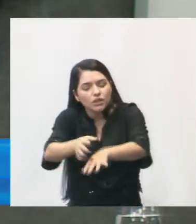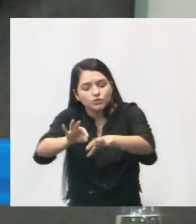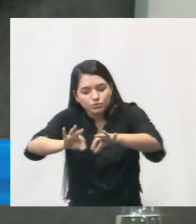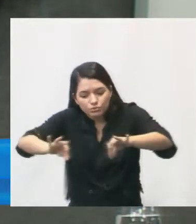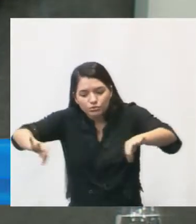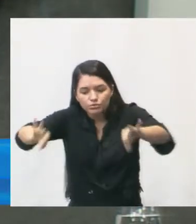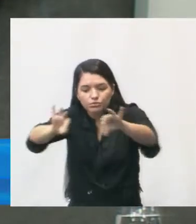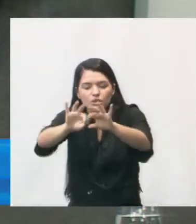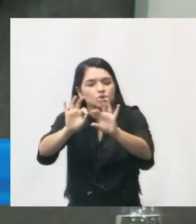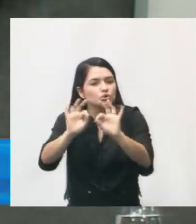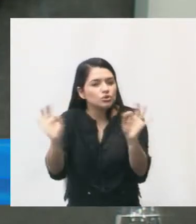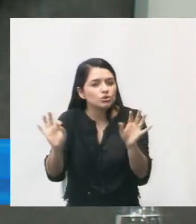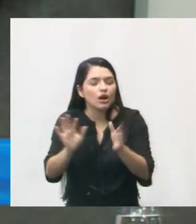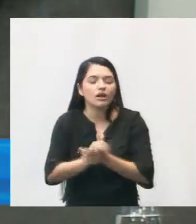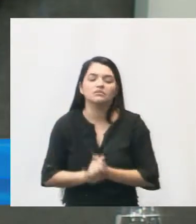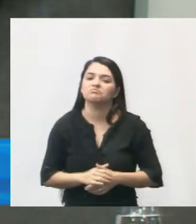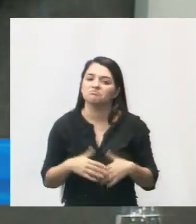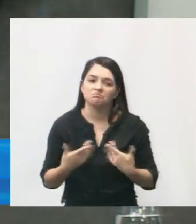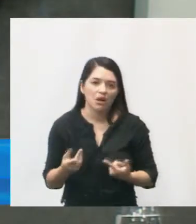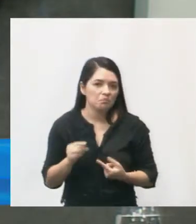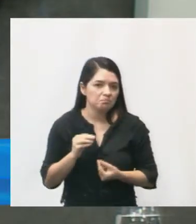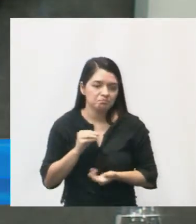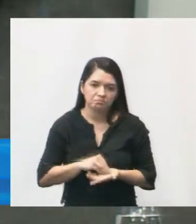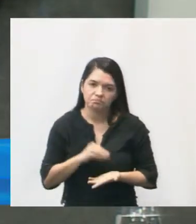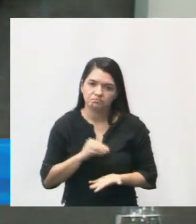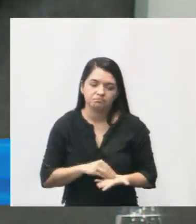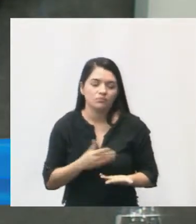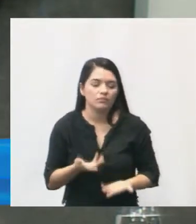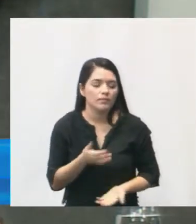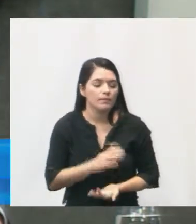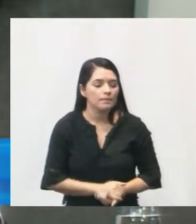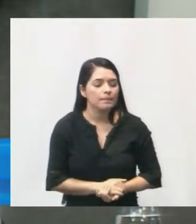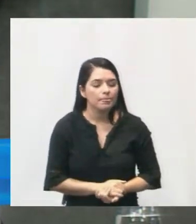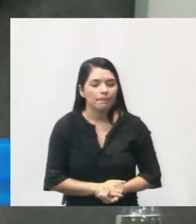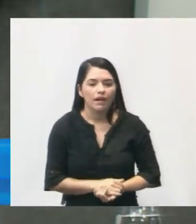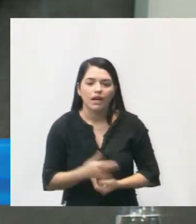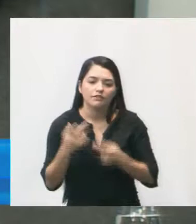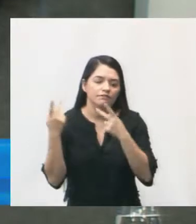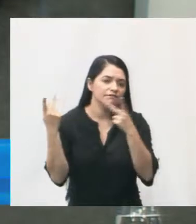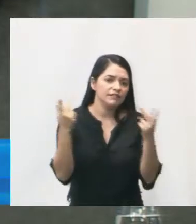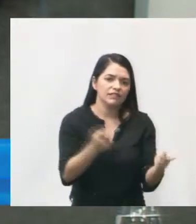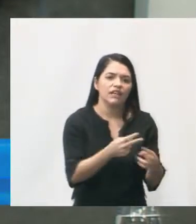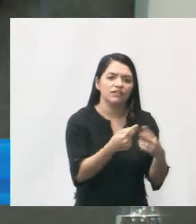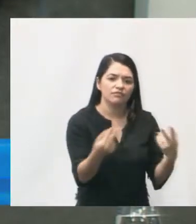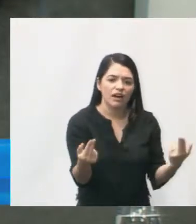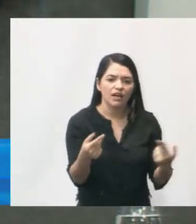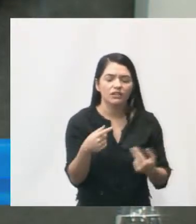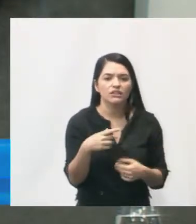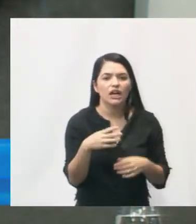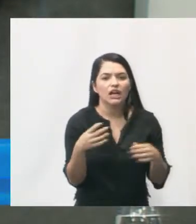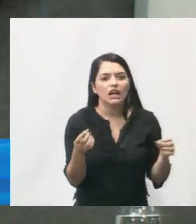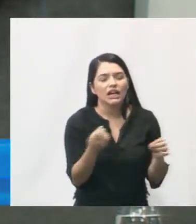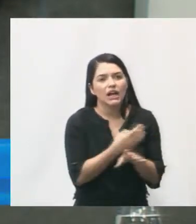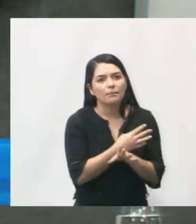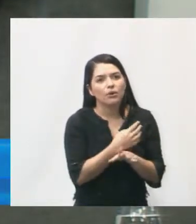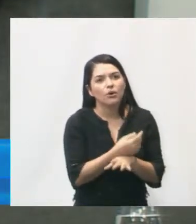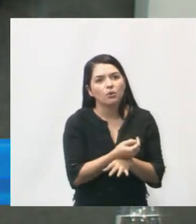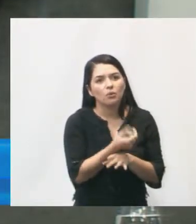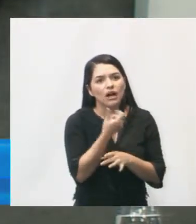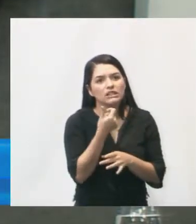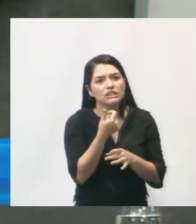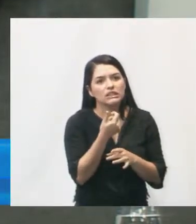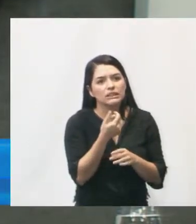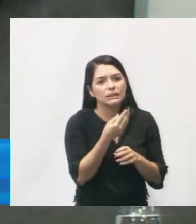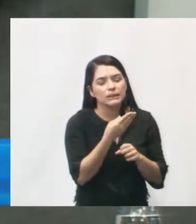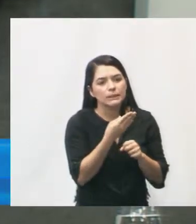em Santa Cecília, lá no Parque Barão de Monjardim, na divisa com o Santos Dumont, que ali